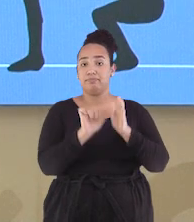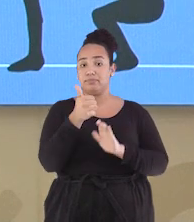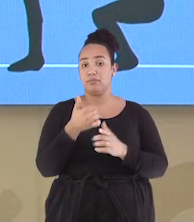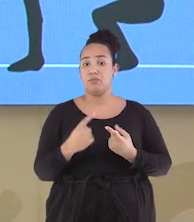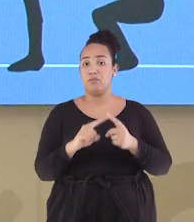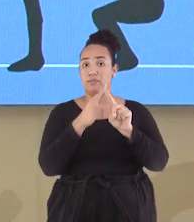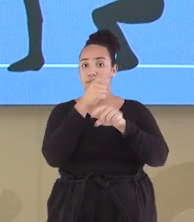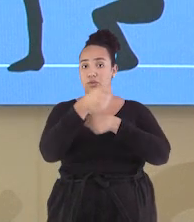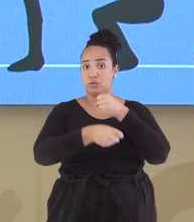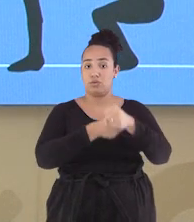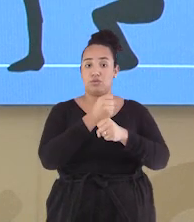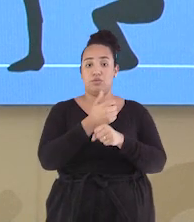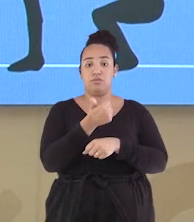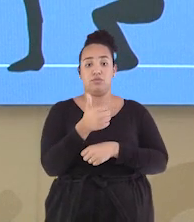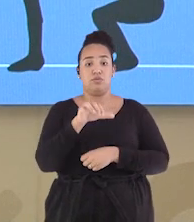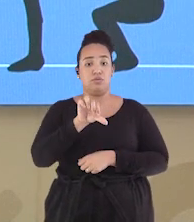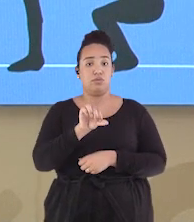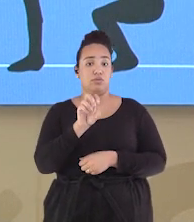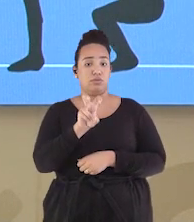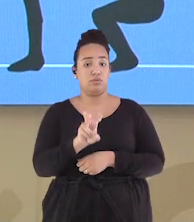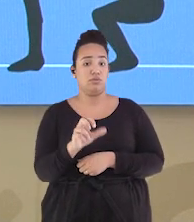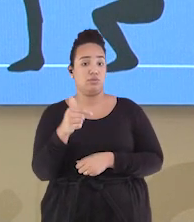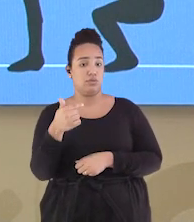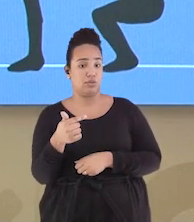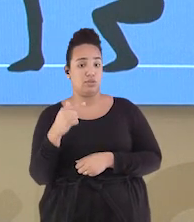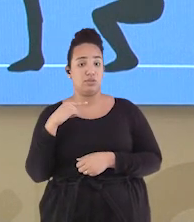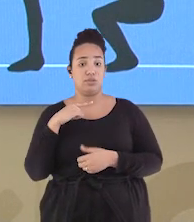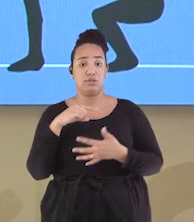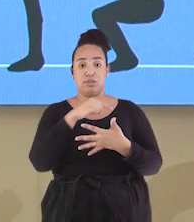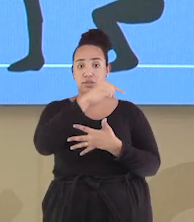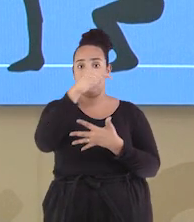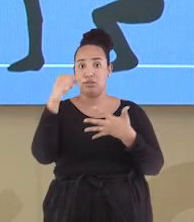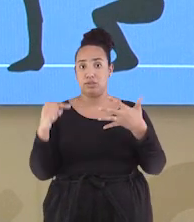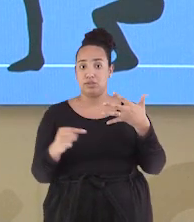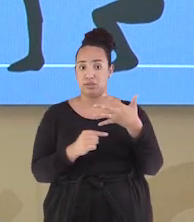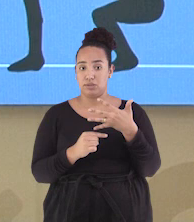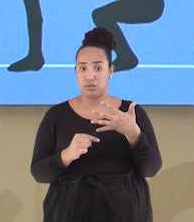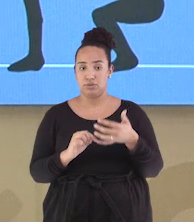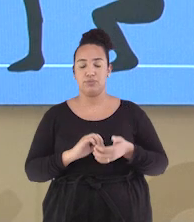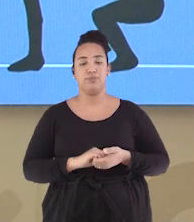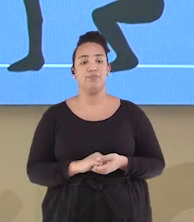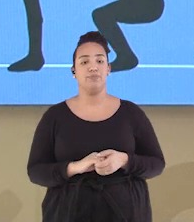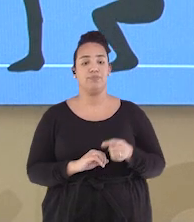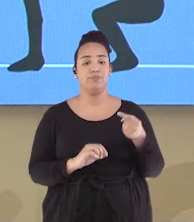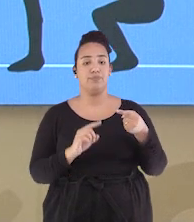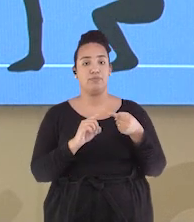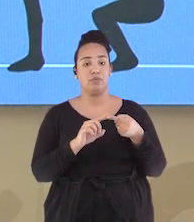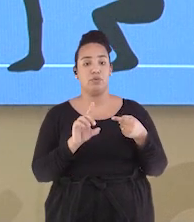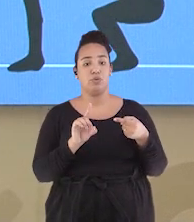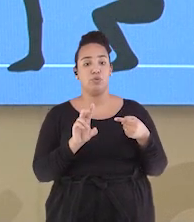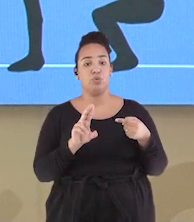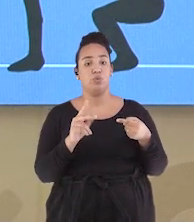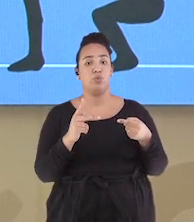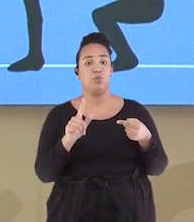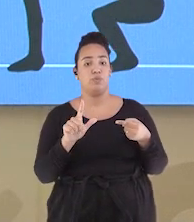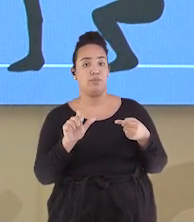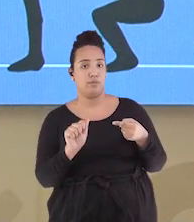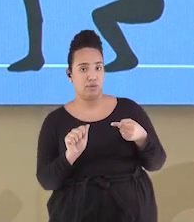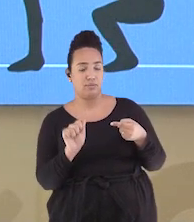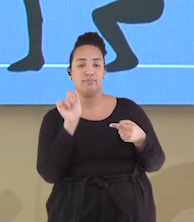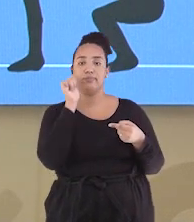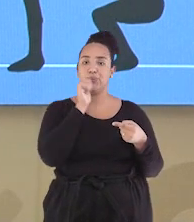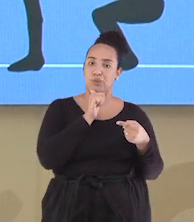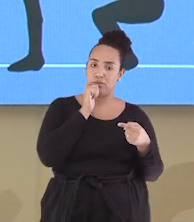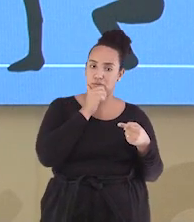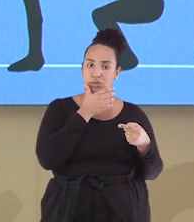em 1957. Ela é dividida em 5 categorias: dupla mista, ou seja, um homem e uma